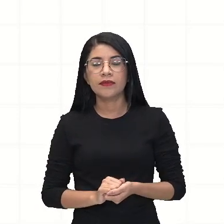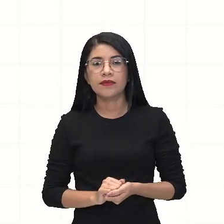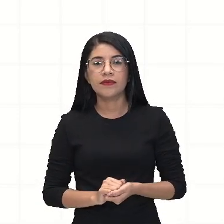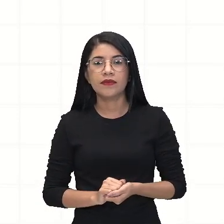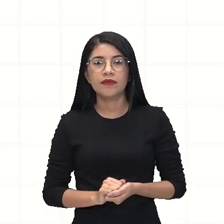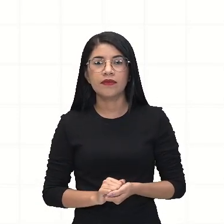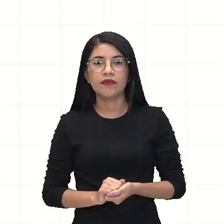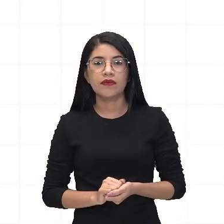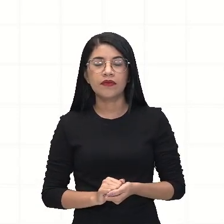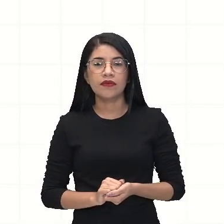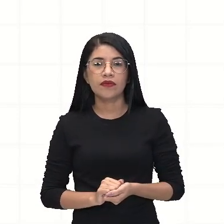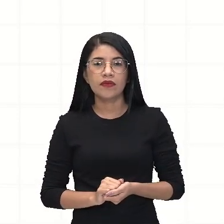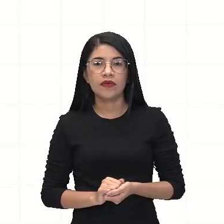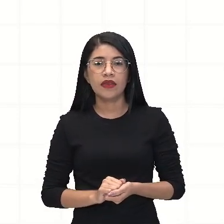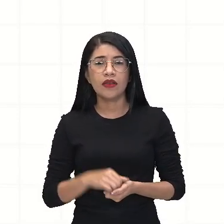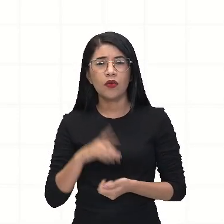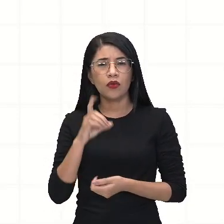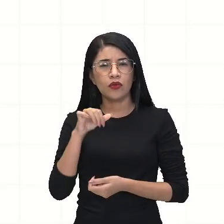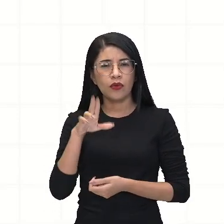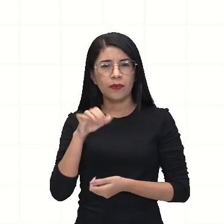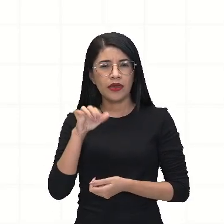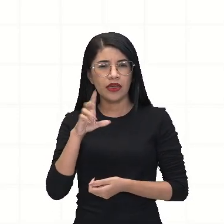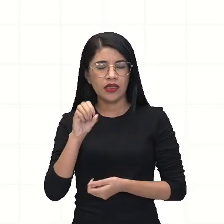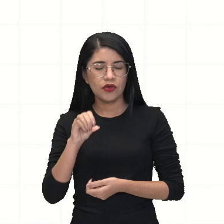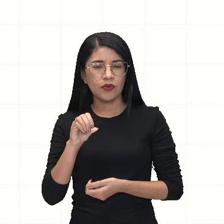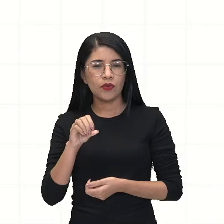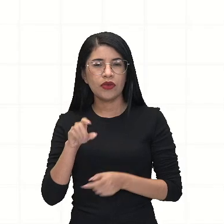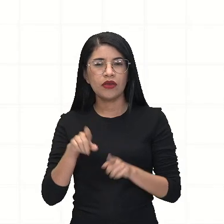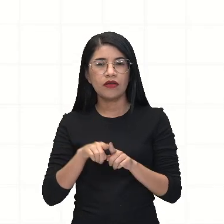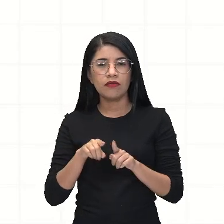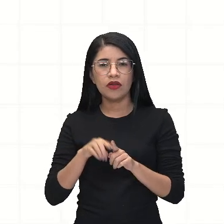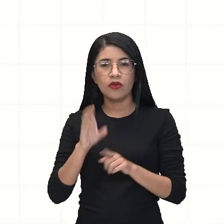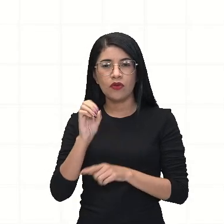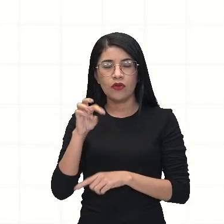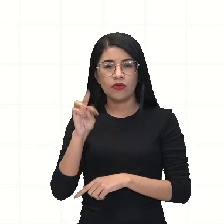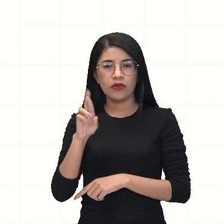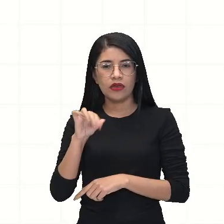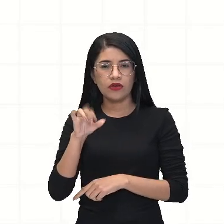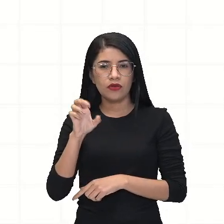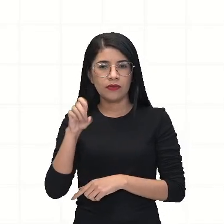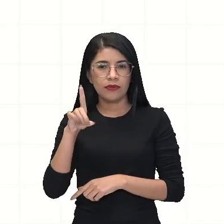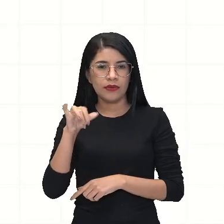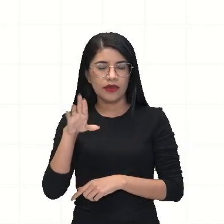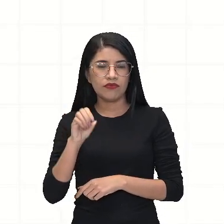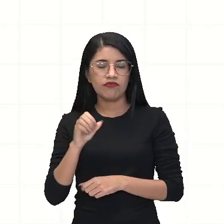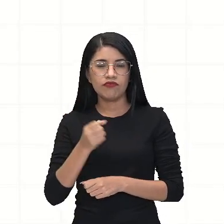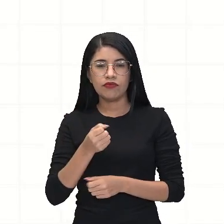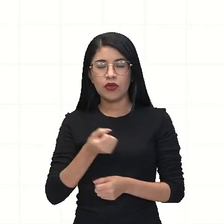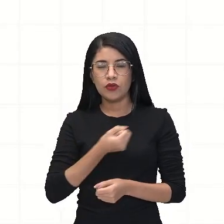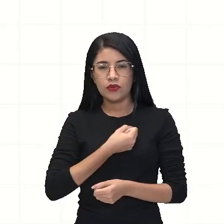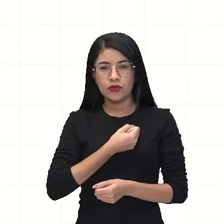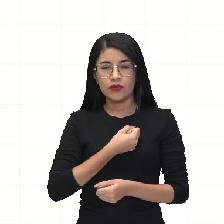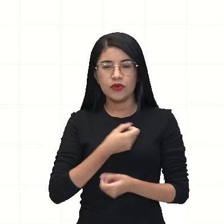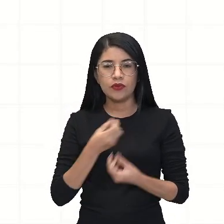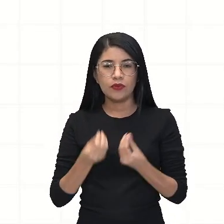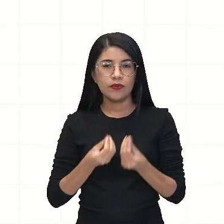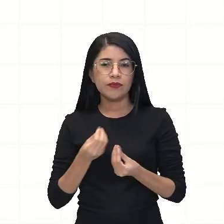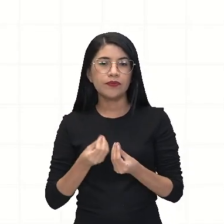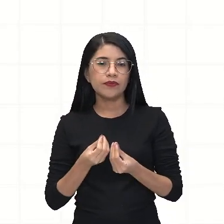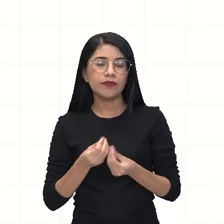diz assim, ó, considerando o domínio e o contradomínio como conjunto dos números reais, ou seja, a função vai